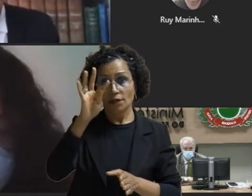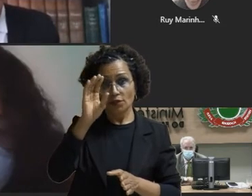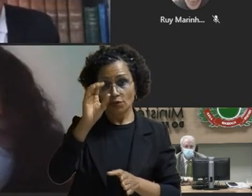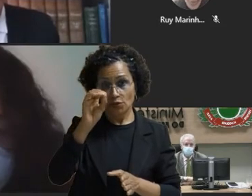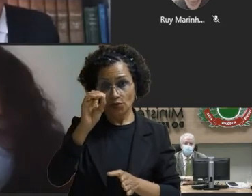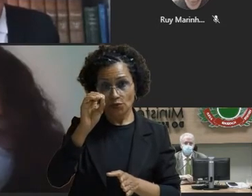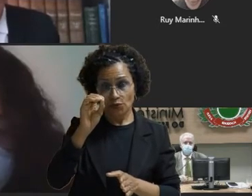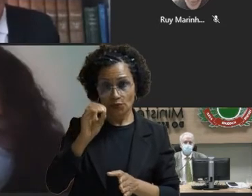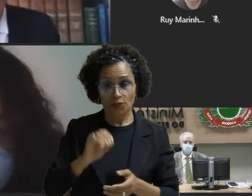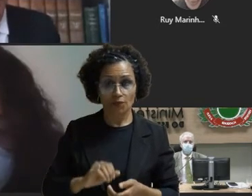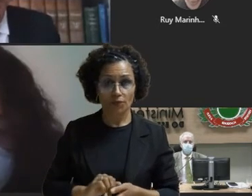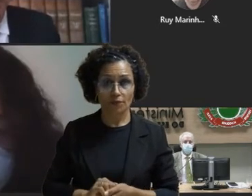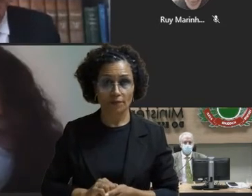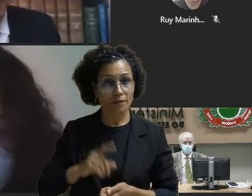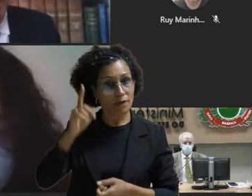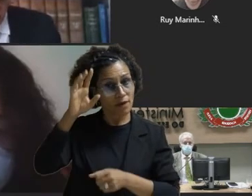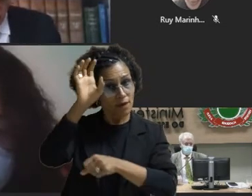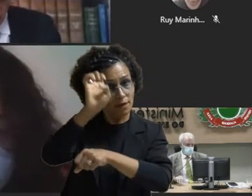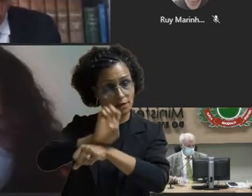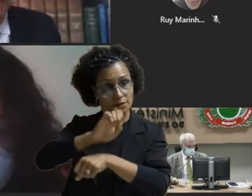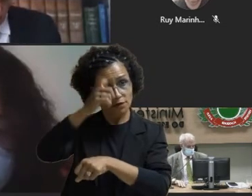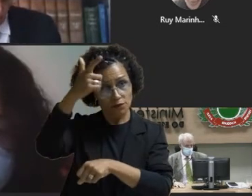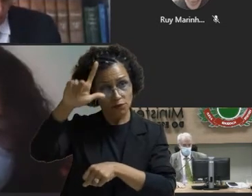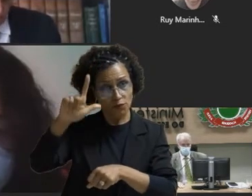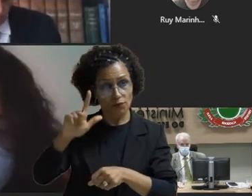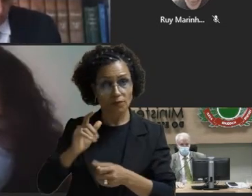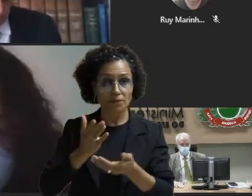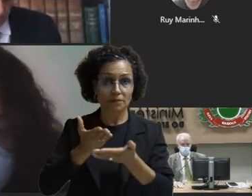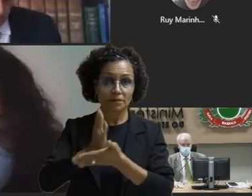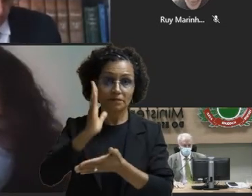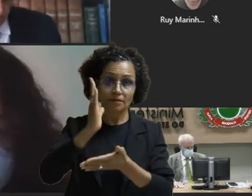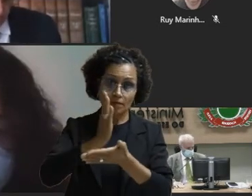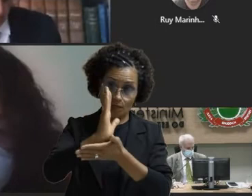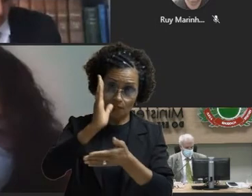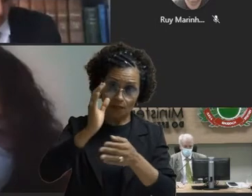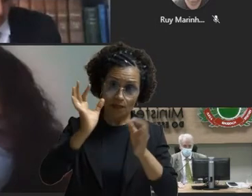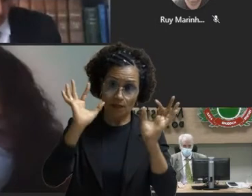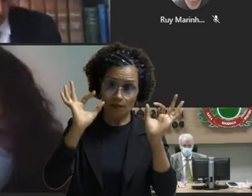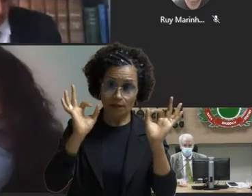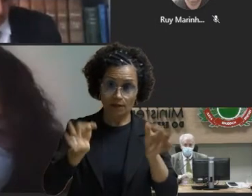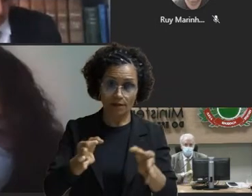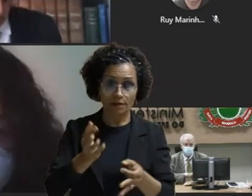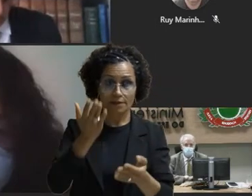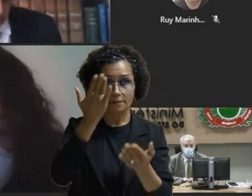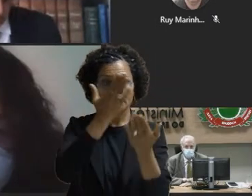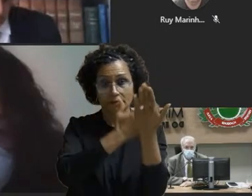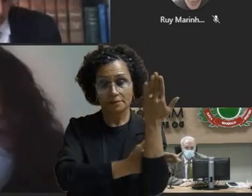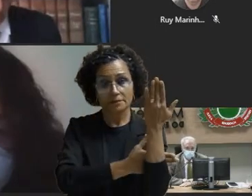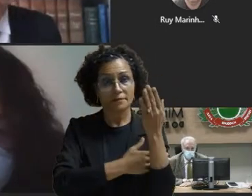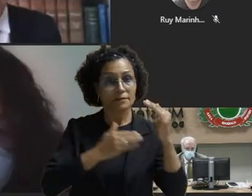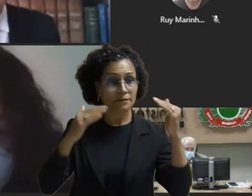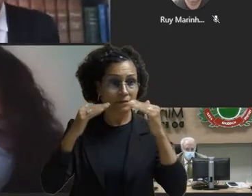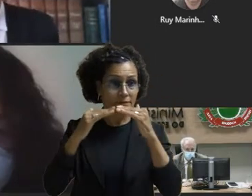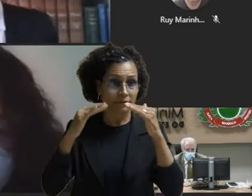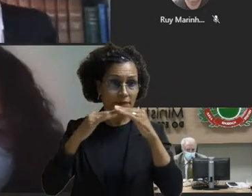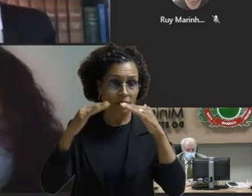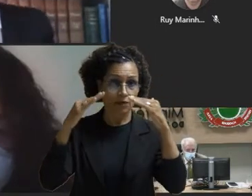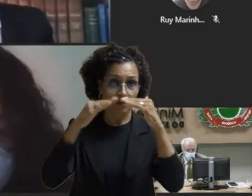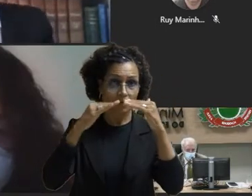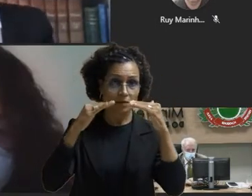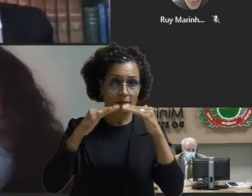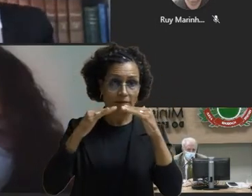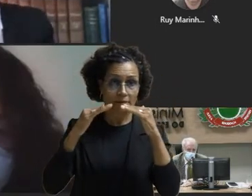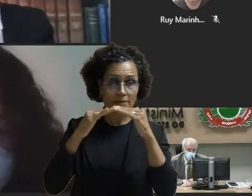ação judicial. Então, eu estou homologando todos os declínios e todos os arquivamentos. Todos estão de acordo? Acordo. Sim,